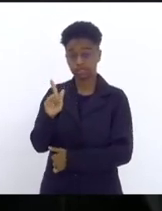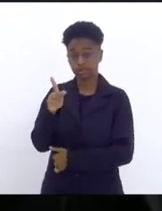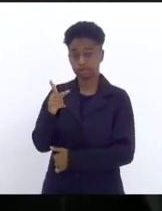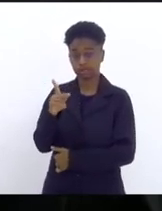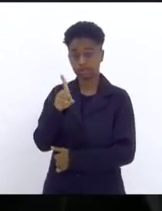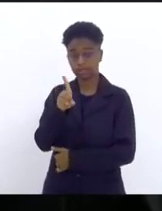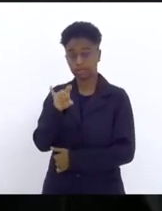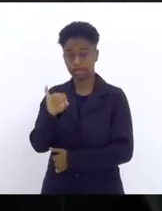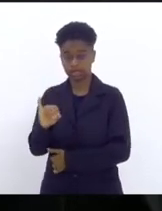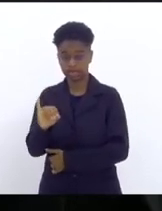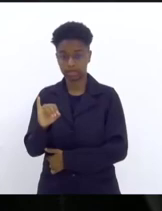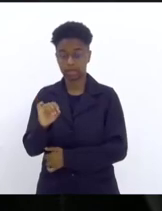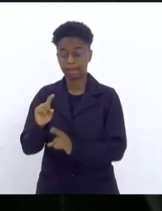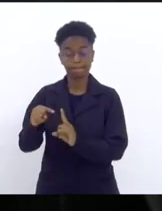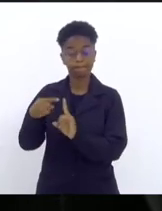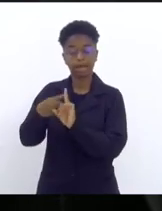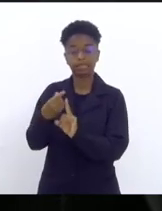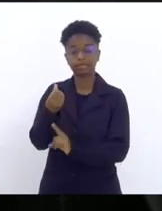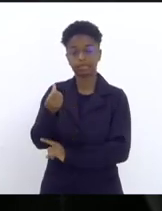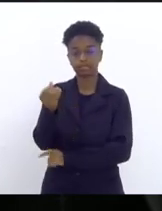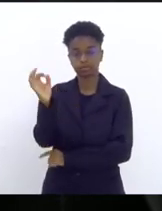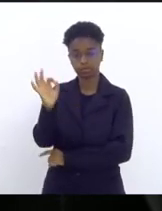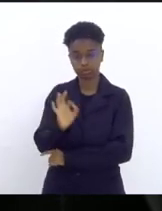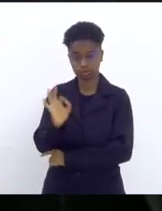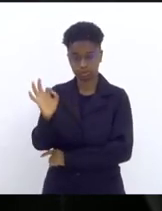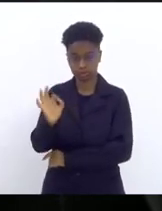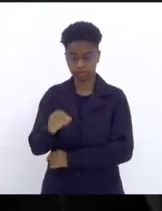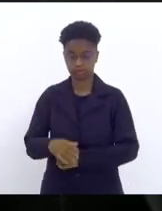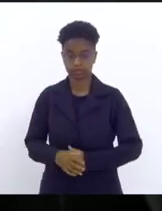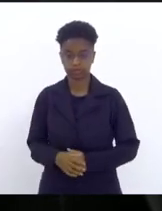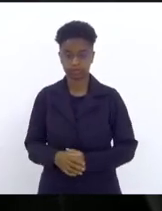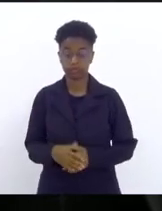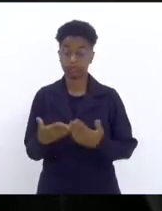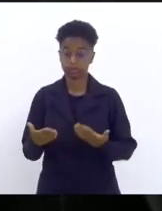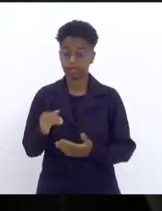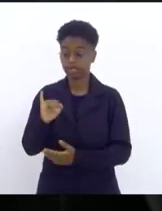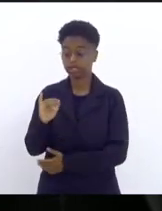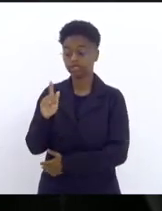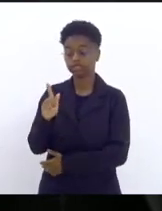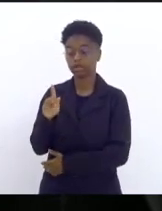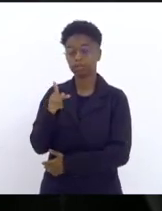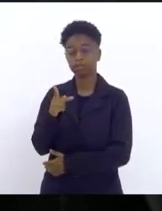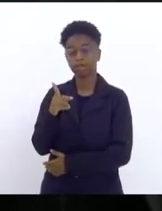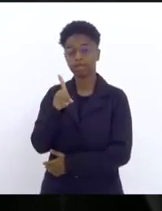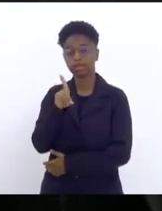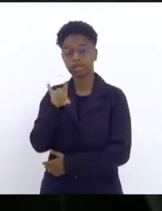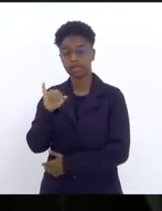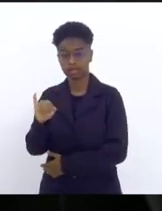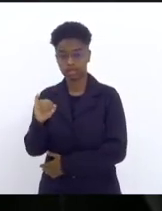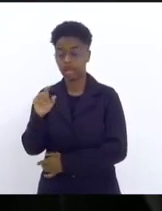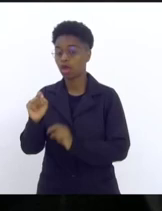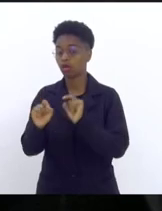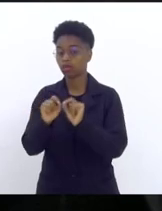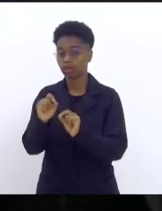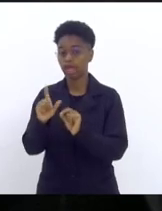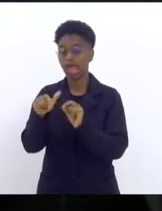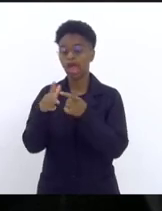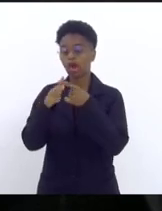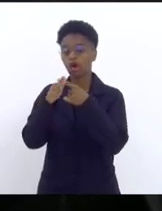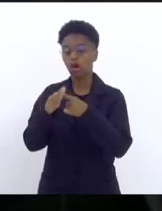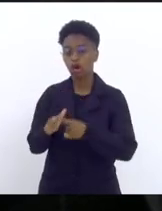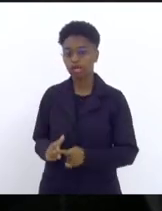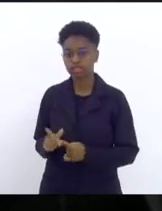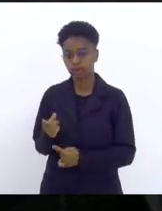mas seis pontos percentuais como igpd e é um índice de correção